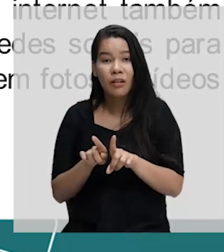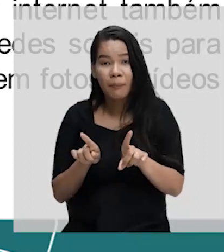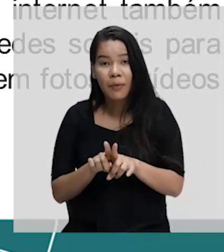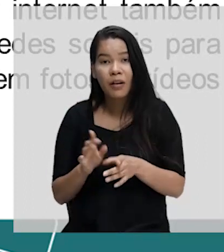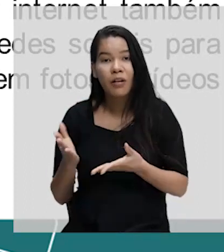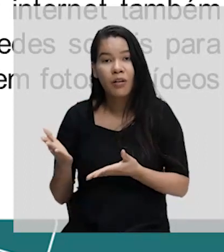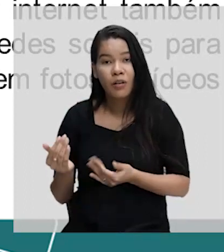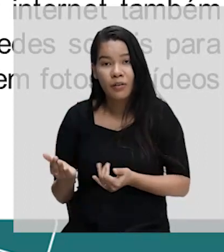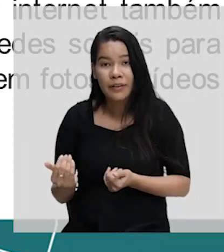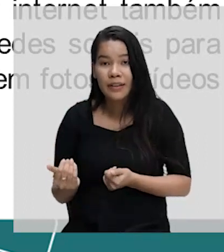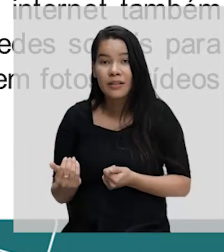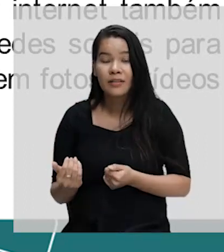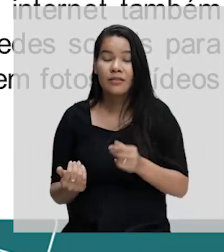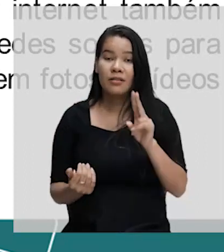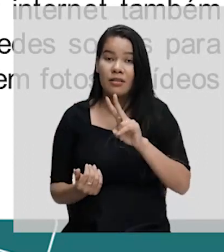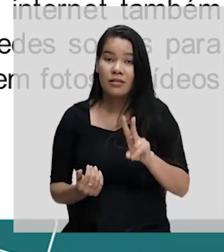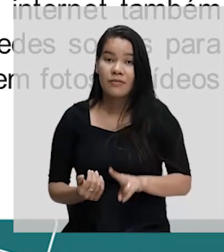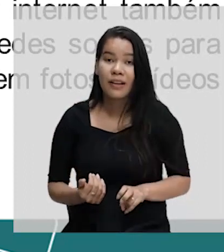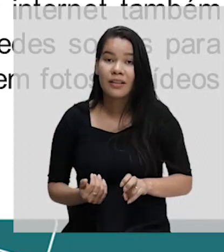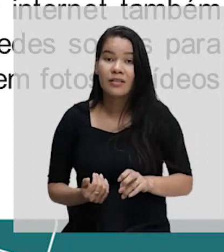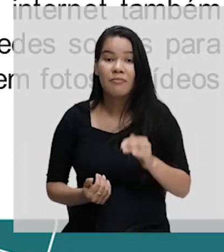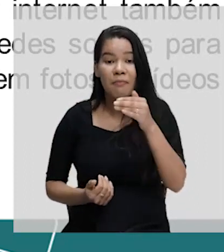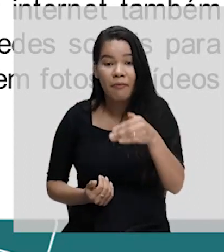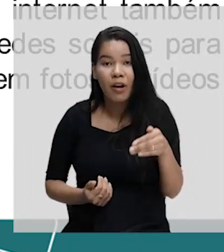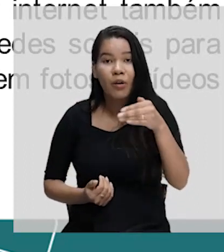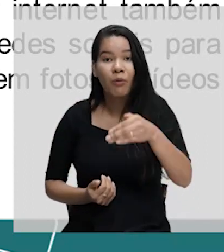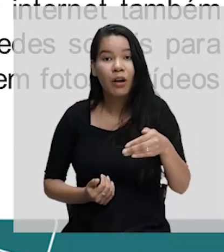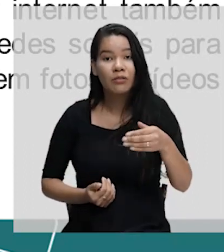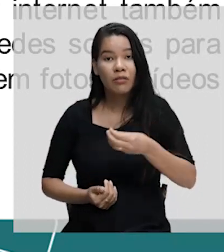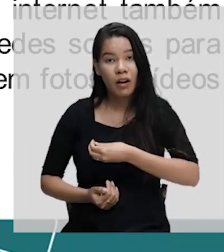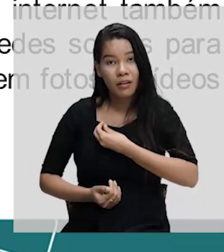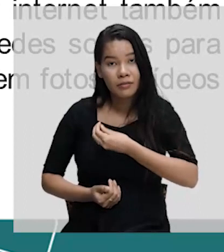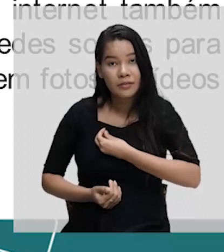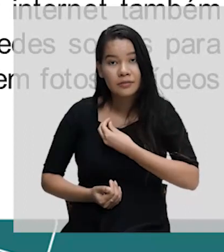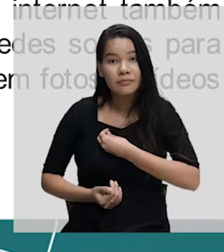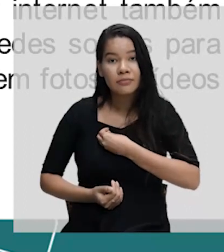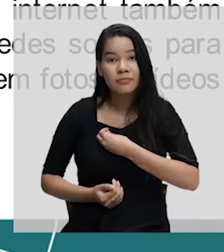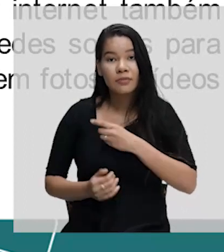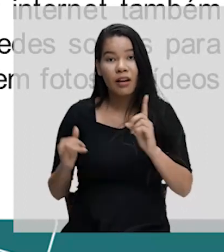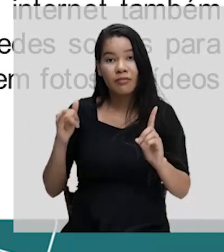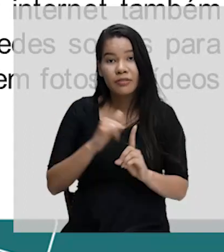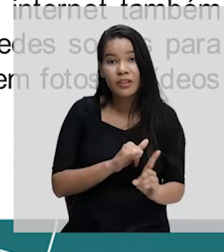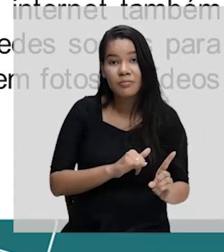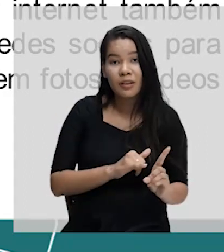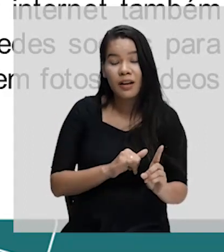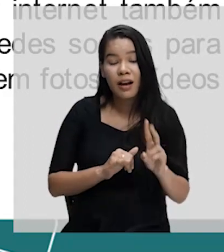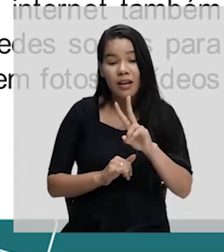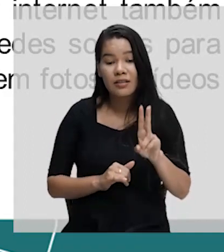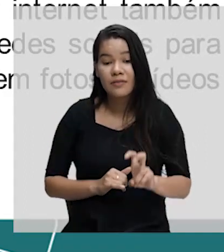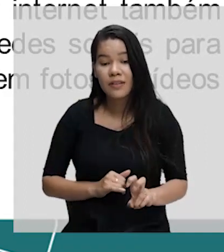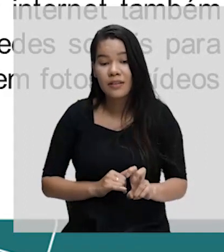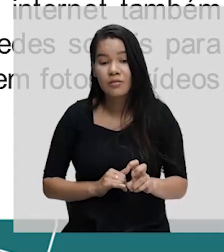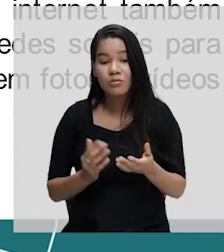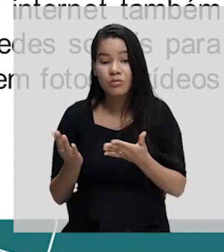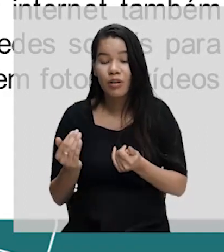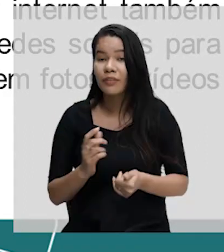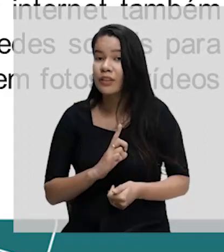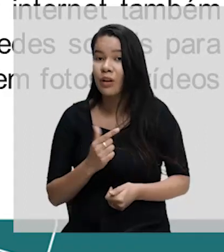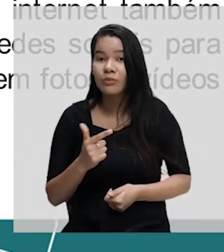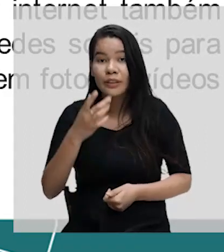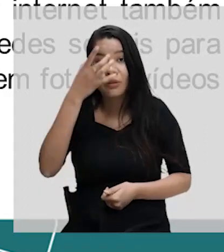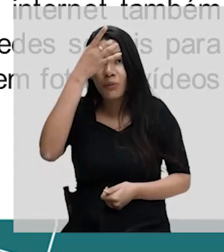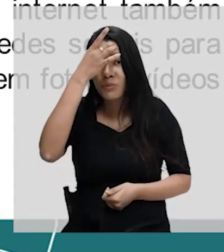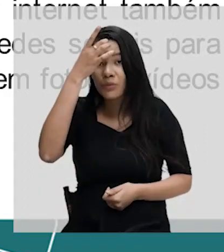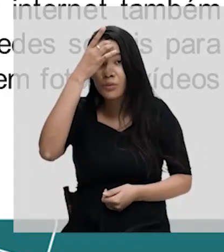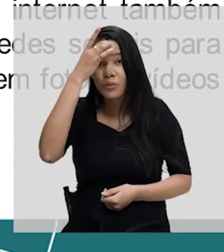vítima, sendo que muitos não têm plena consciência do mal que estão praticando. Isso aqui é muito mais comum do que você